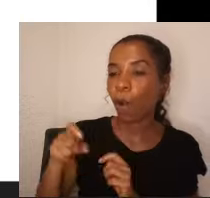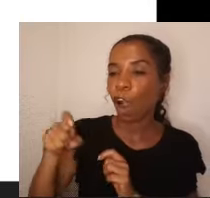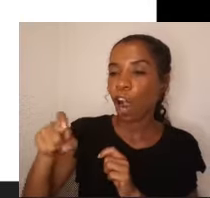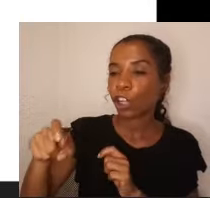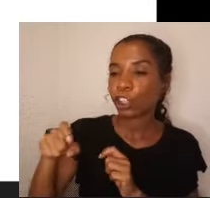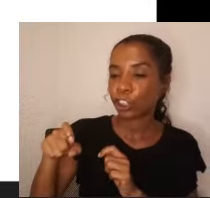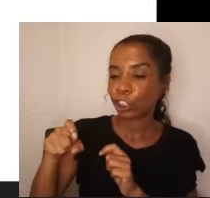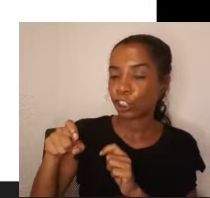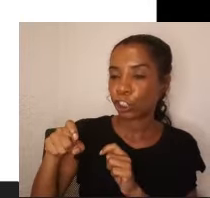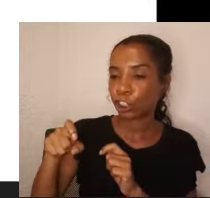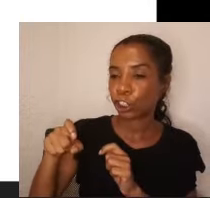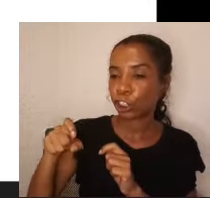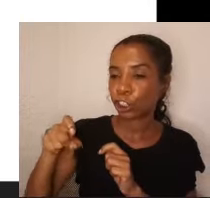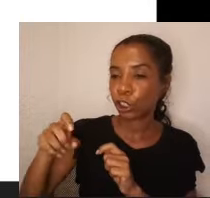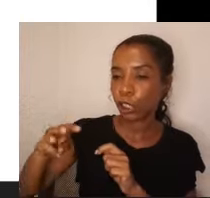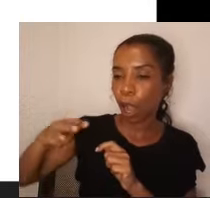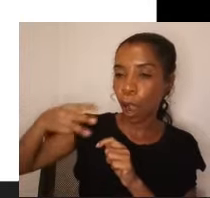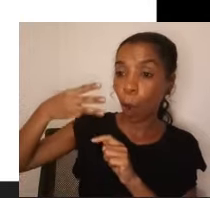Substituindo,